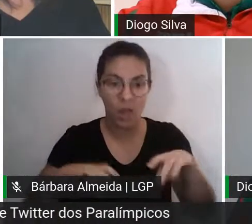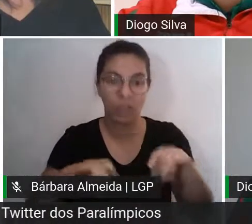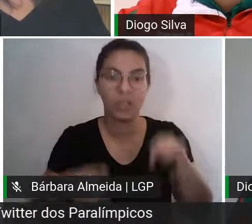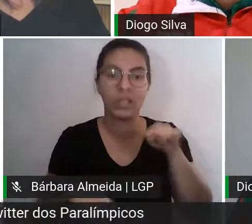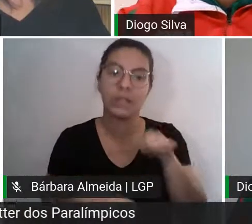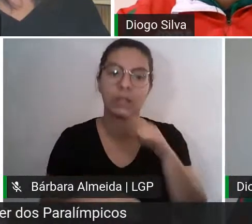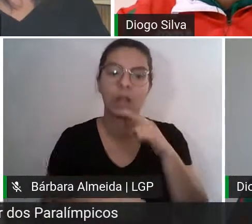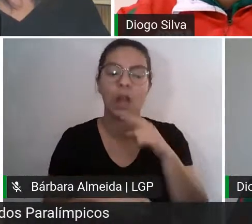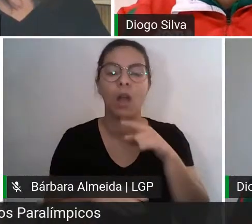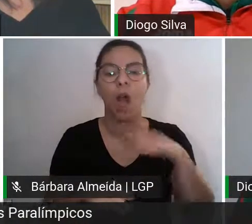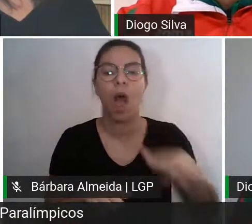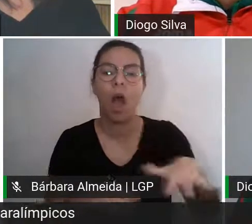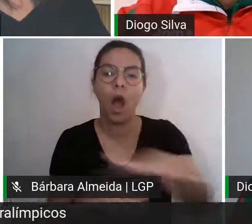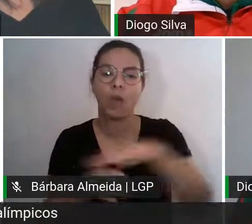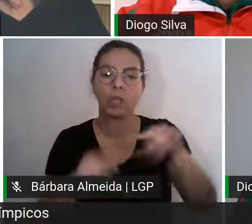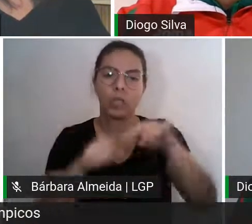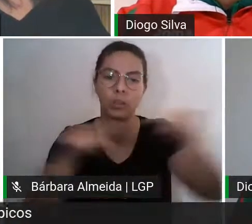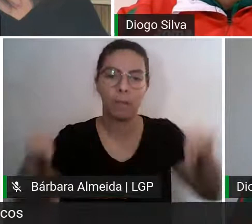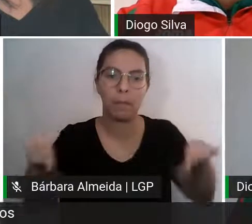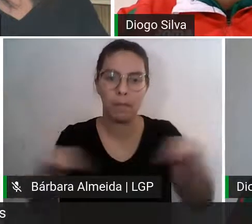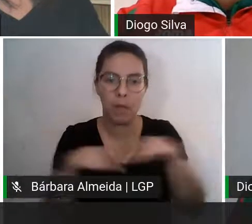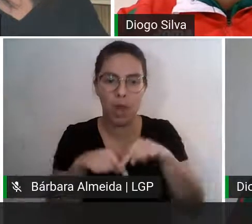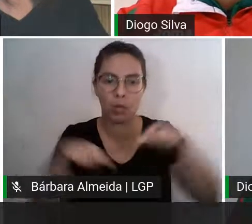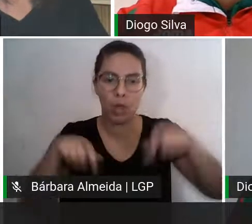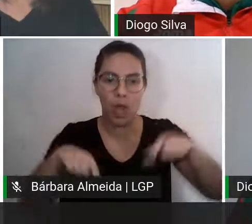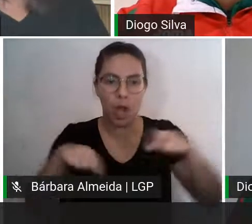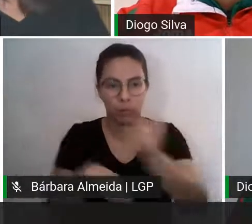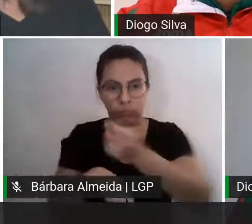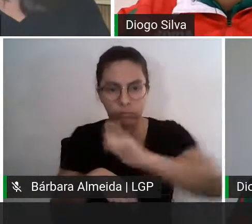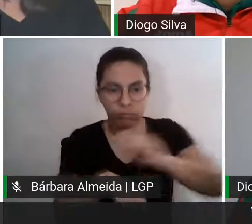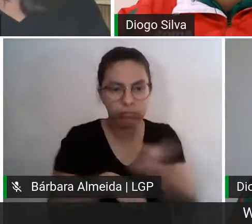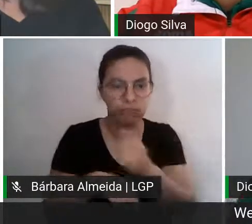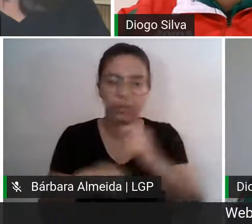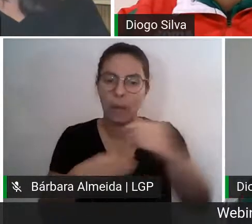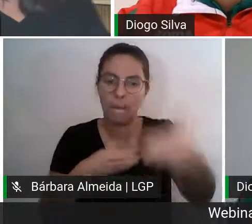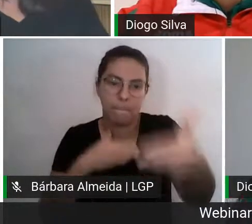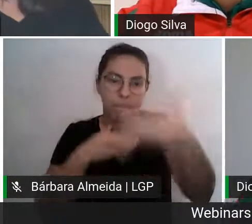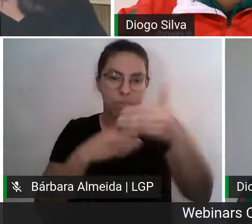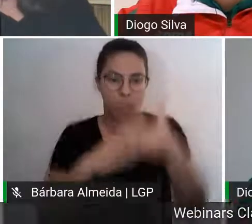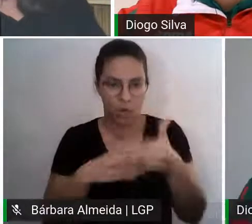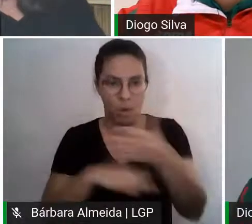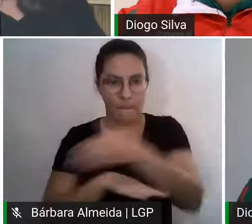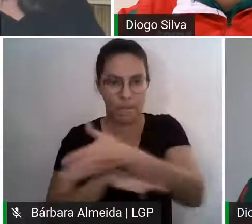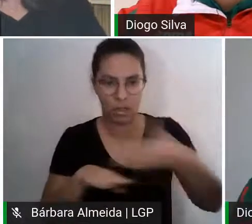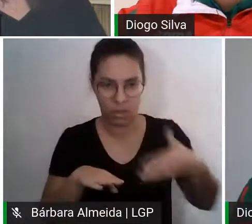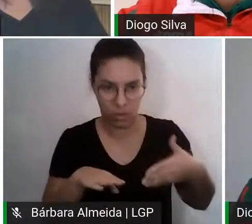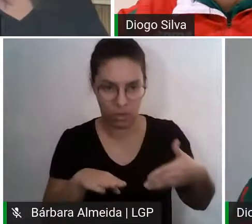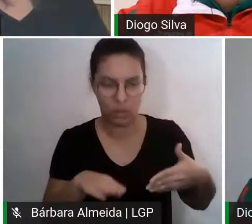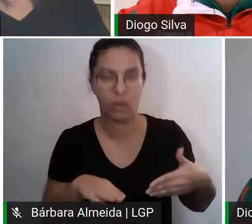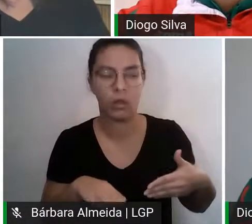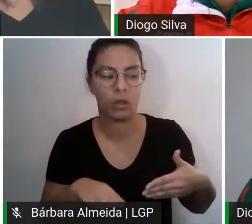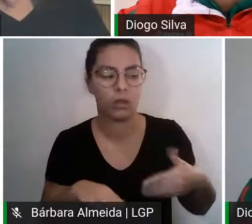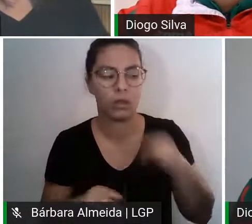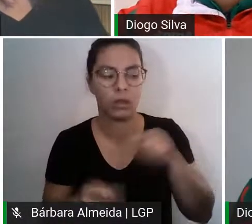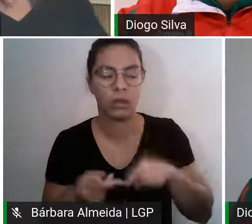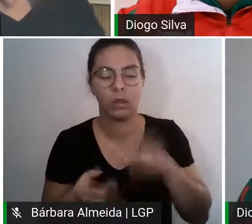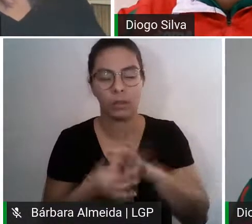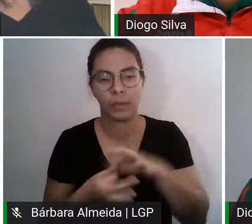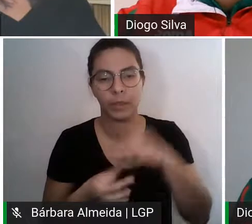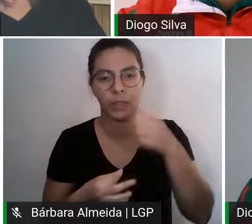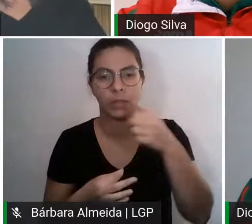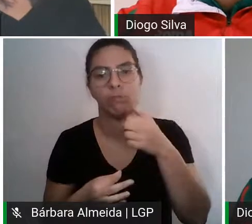mais reduzida, e uma ou outra regra mais específica do facto de serem cadeira de rodas. Tirando